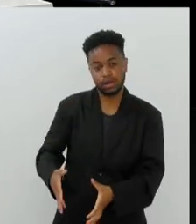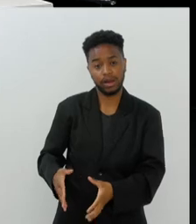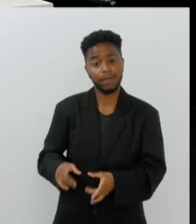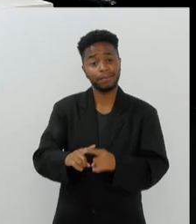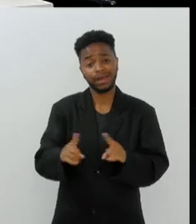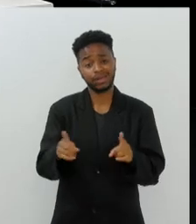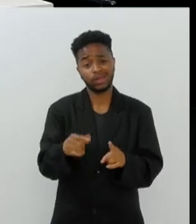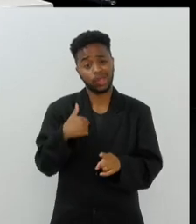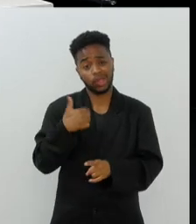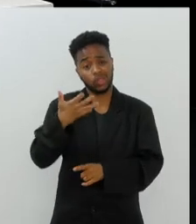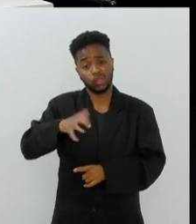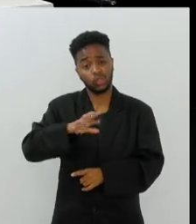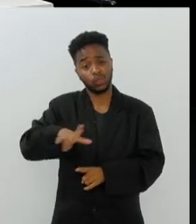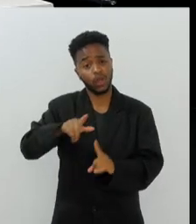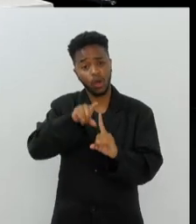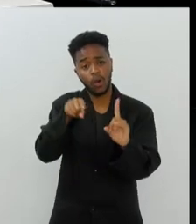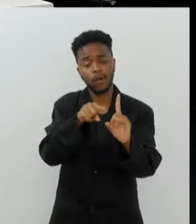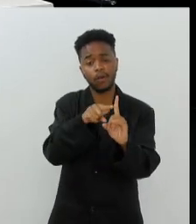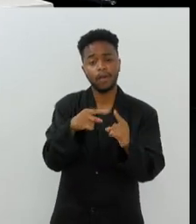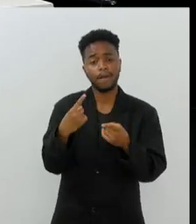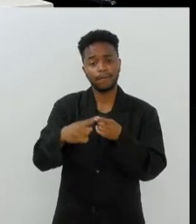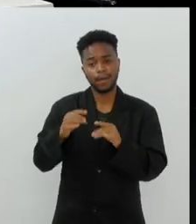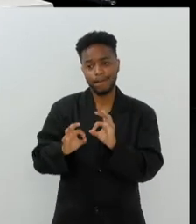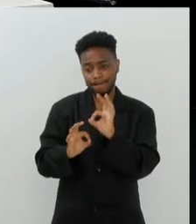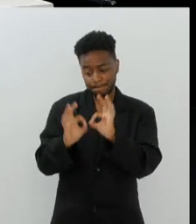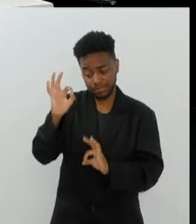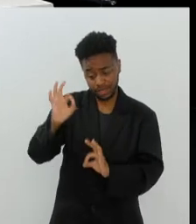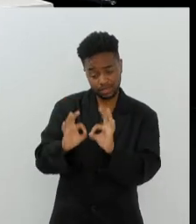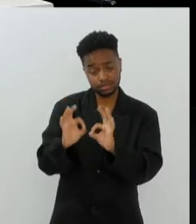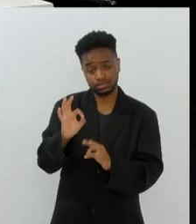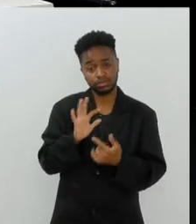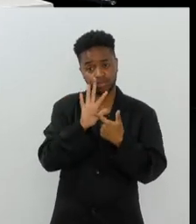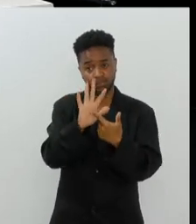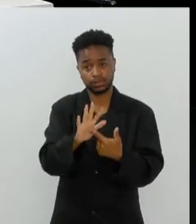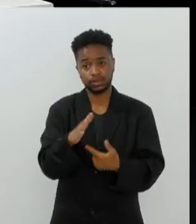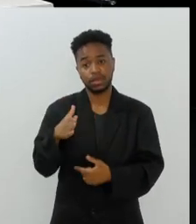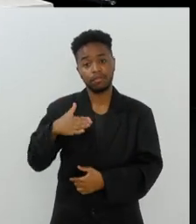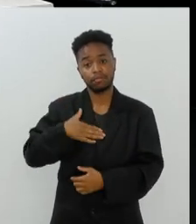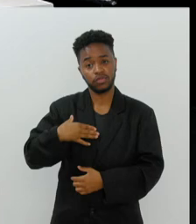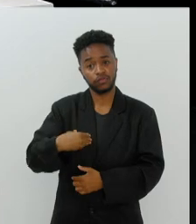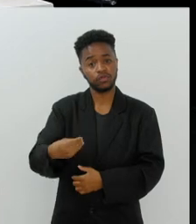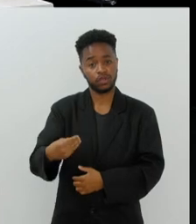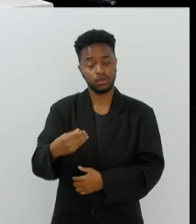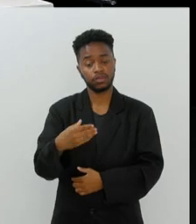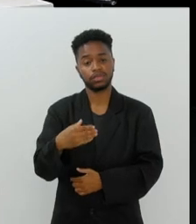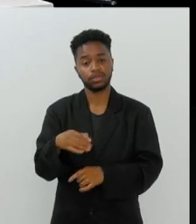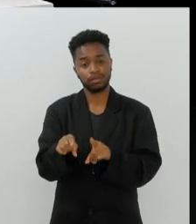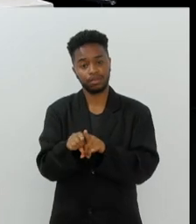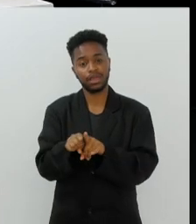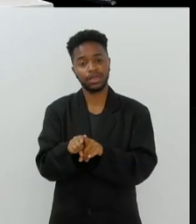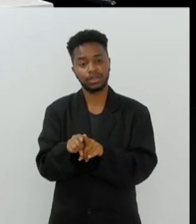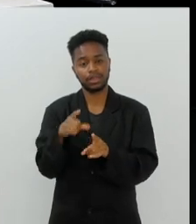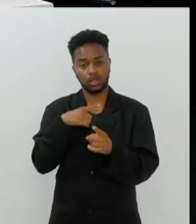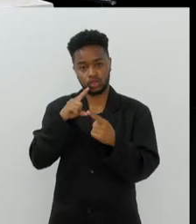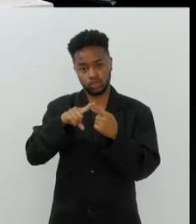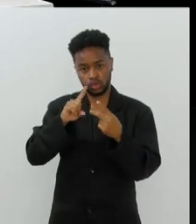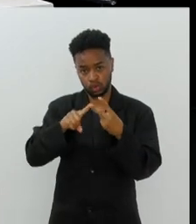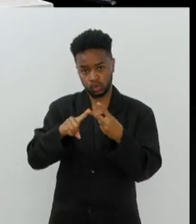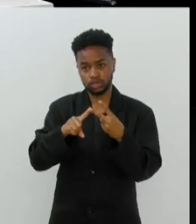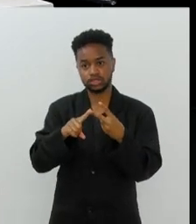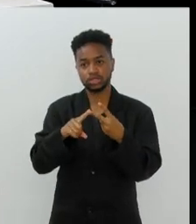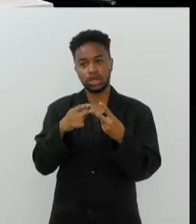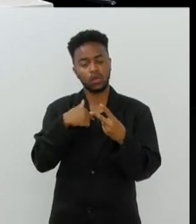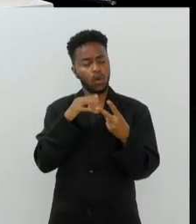foi porque... É porque nessa medição que ela fez ali, saiu esse é meu outro filho, Romeu. Lindíssimo, Romeu. Lindíssimo. Eu tenho